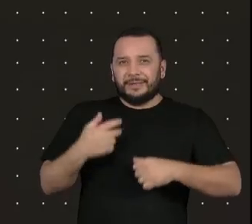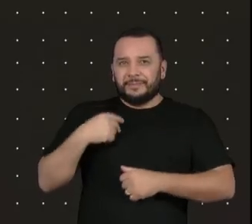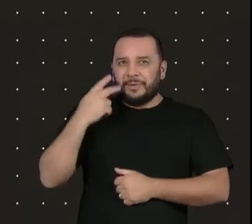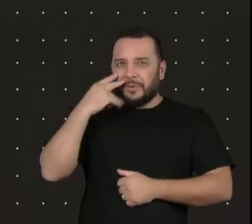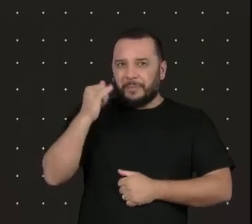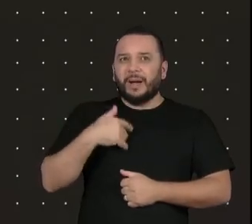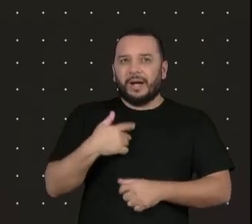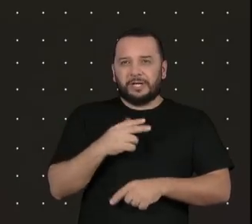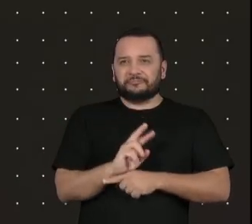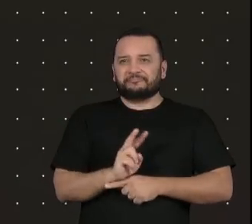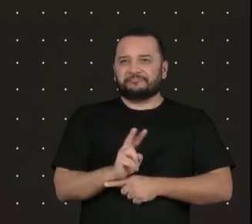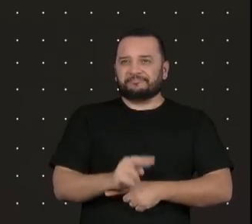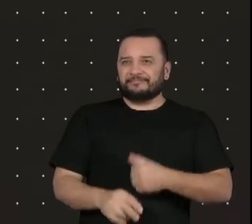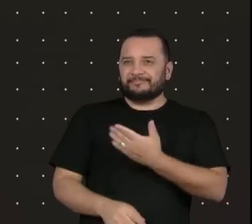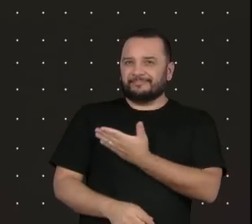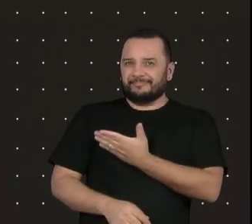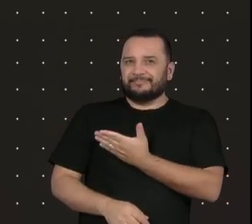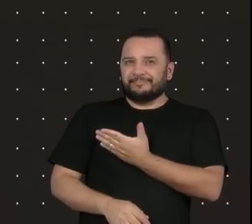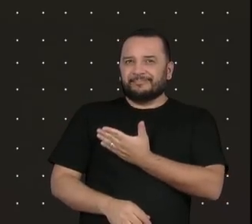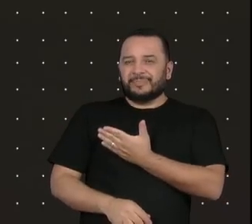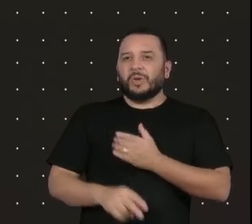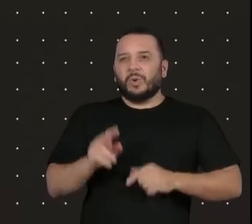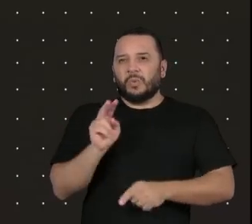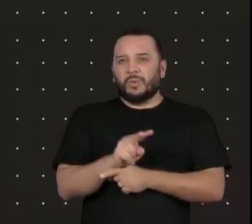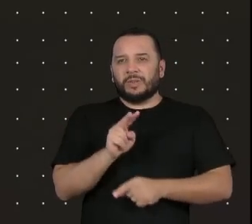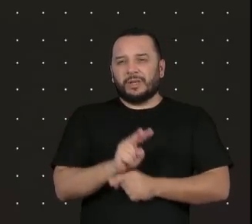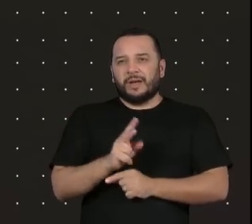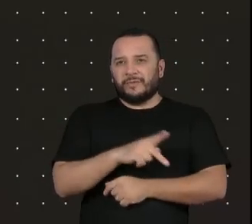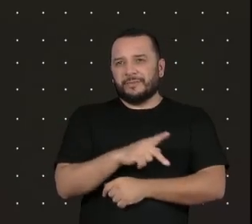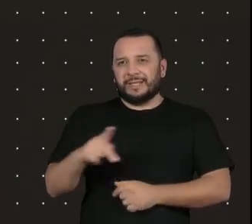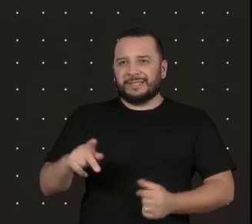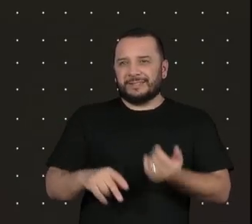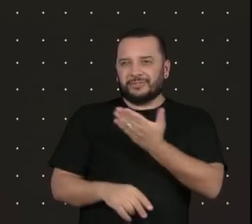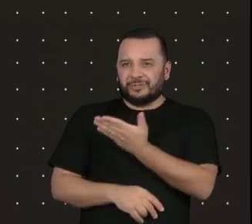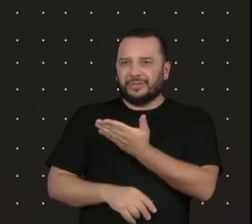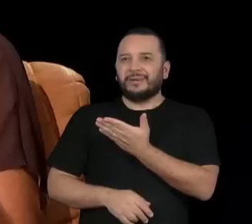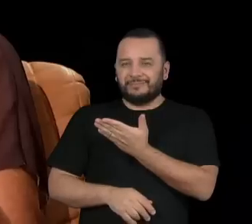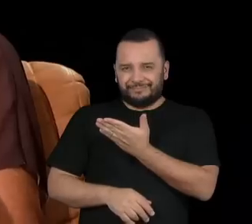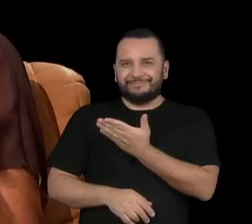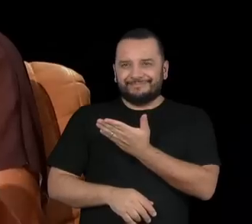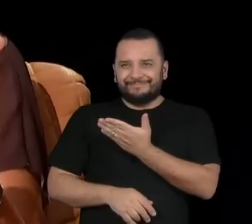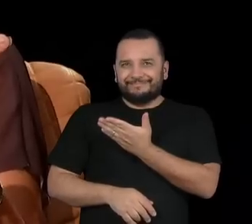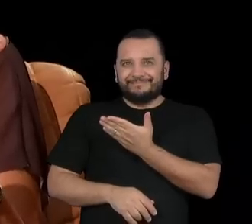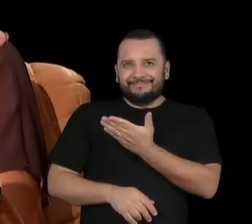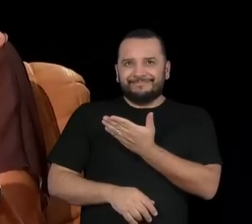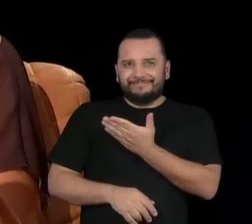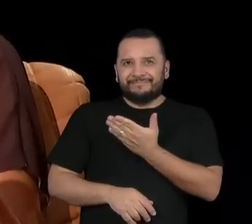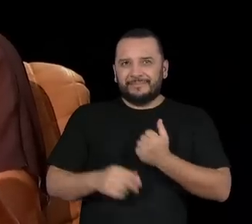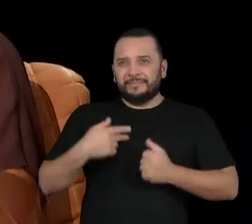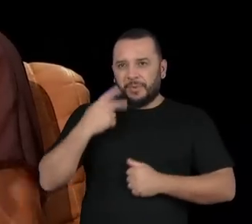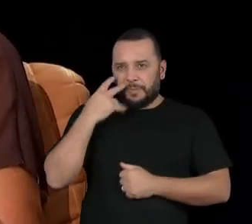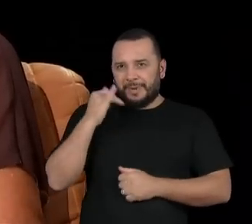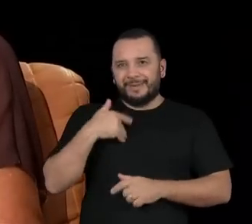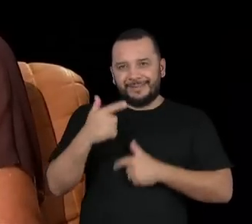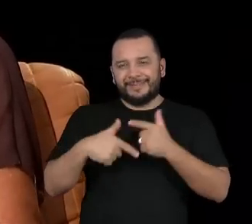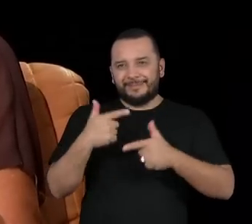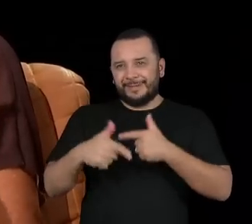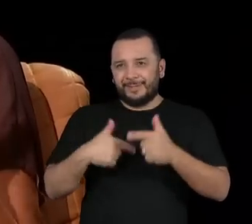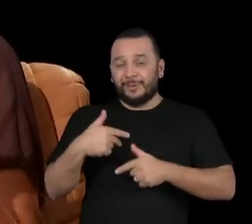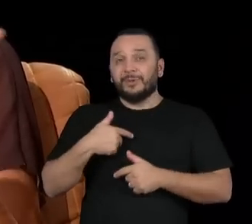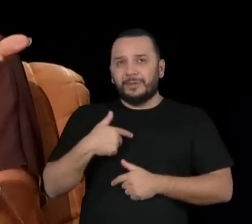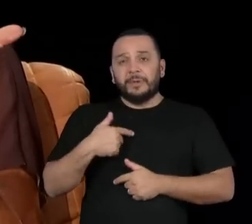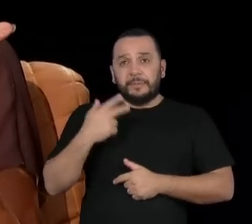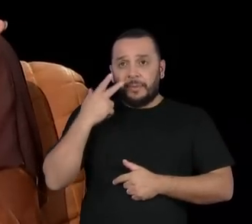bersagliere. Os bersaglieri eram a guarda aristocrática do Mussolini. E meu pai